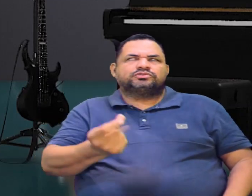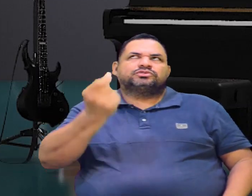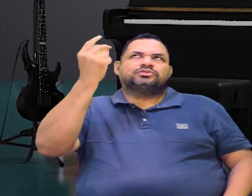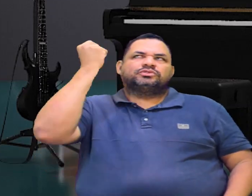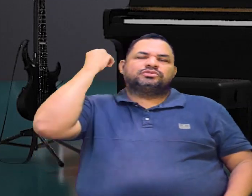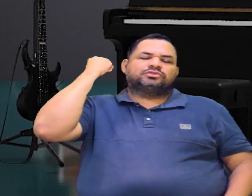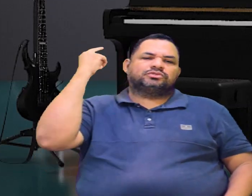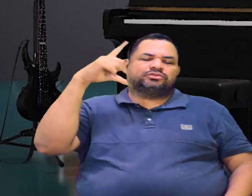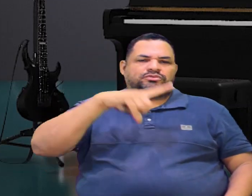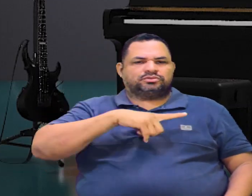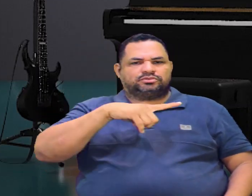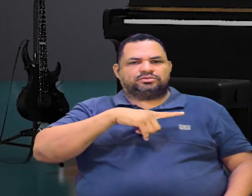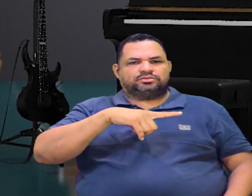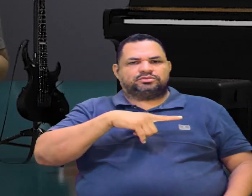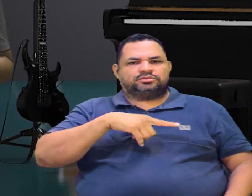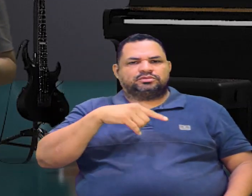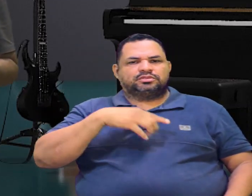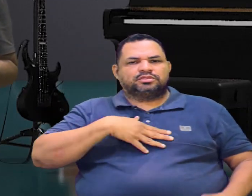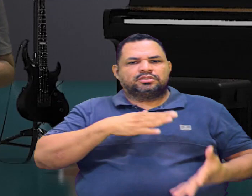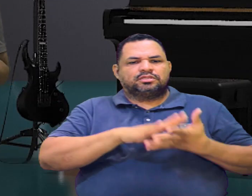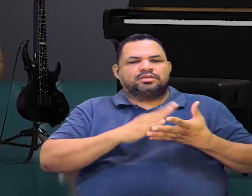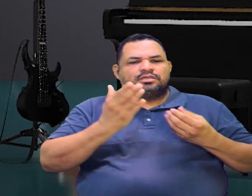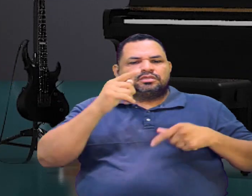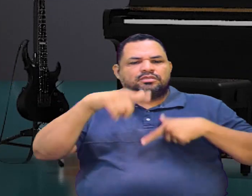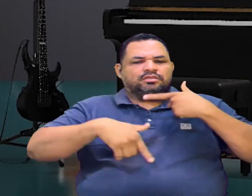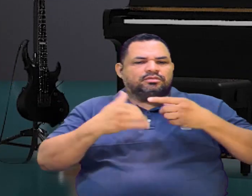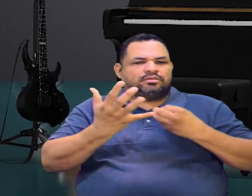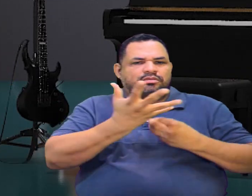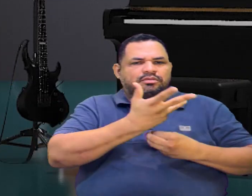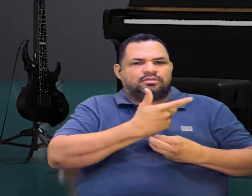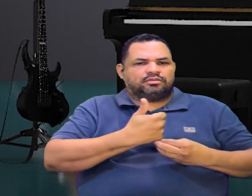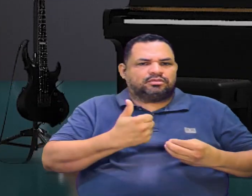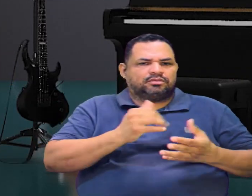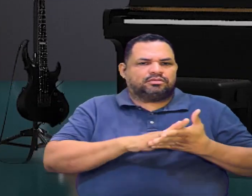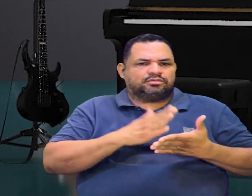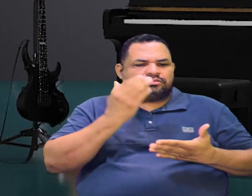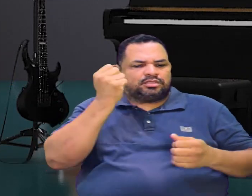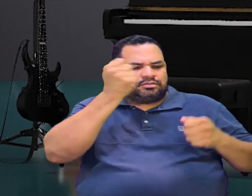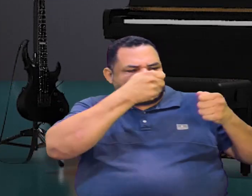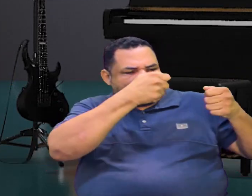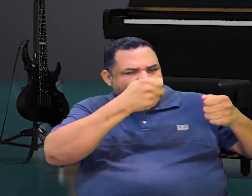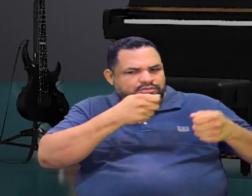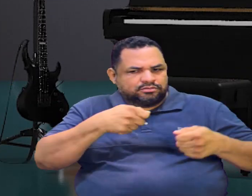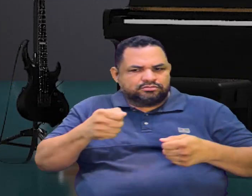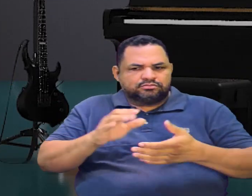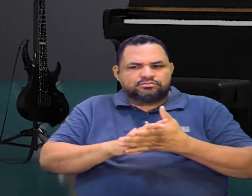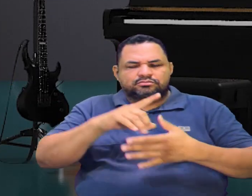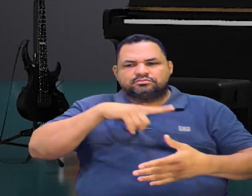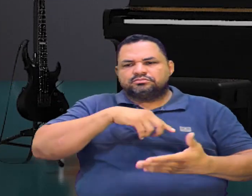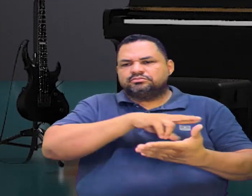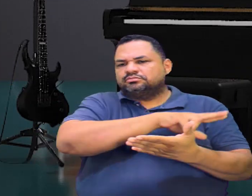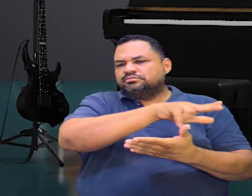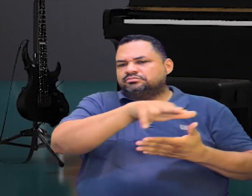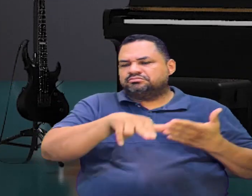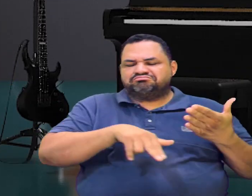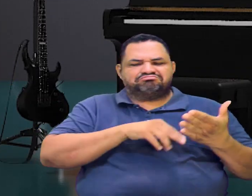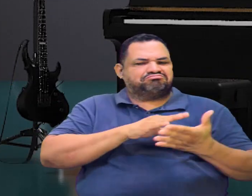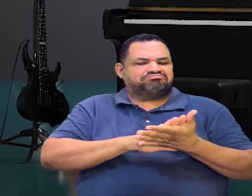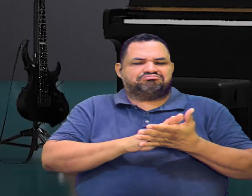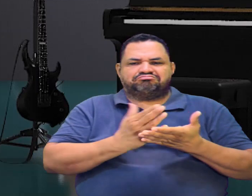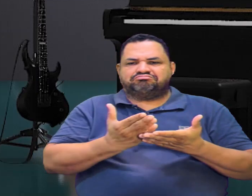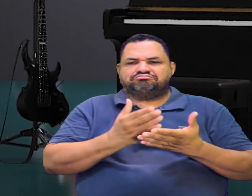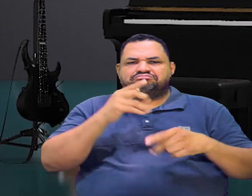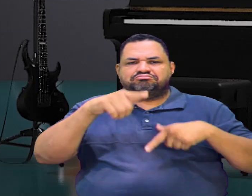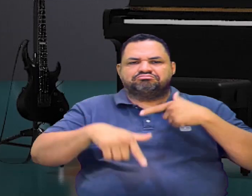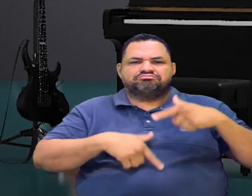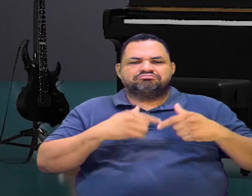tem artesanato, ainda tem pessoas que fazem talhas, ainda tem trabalhos artísticos